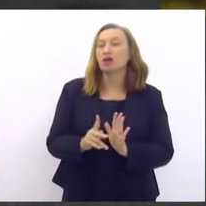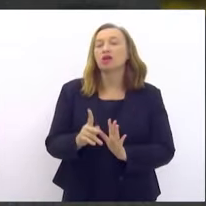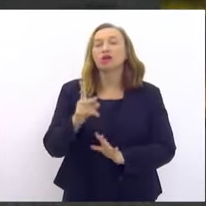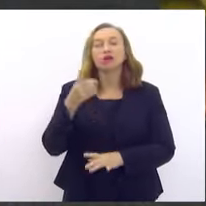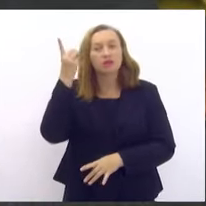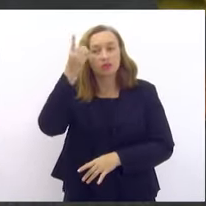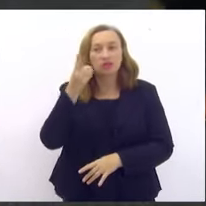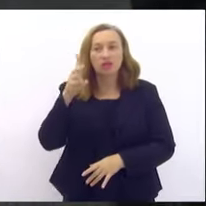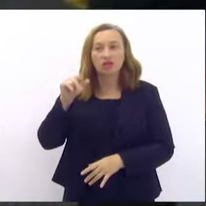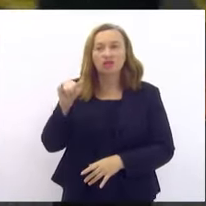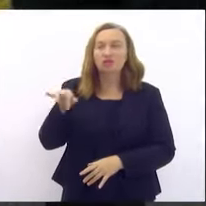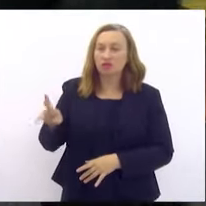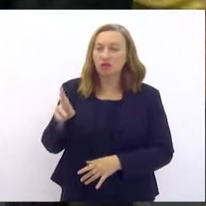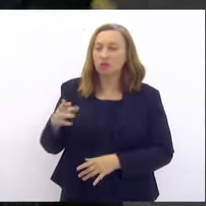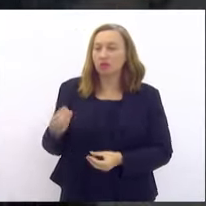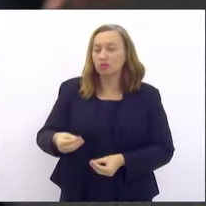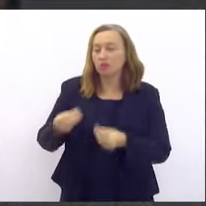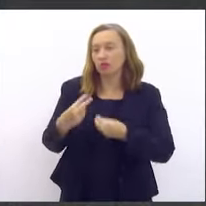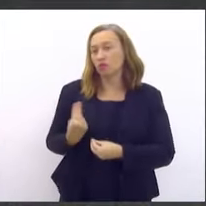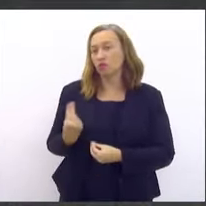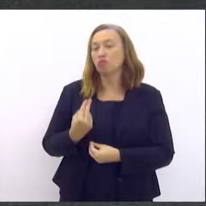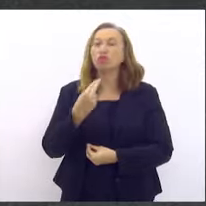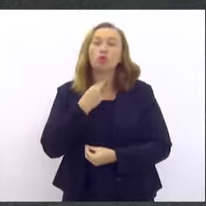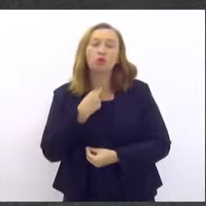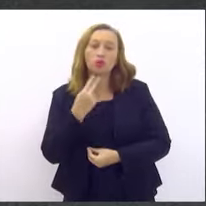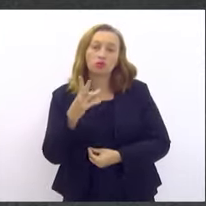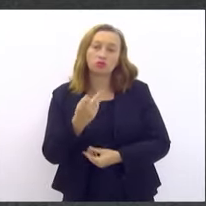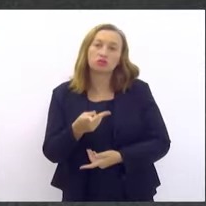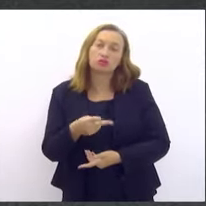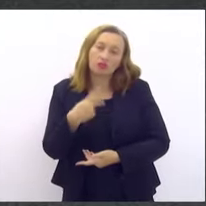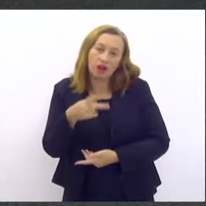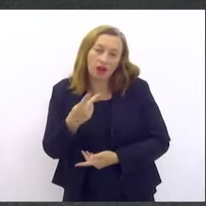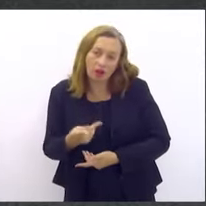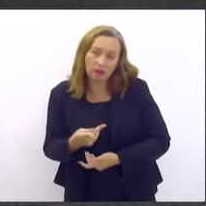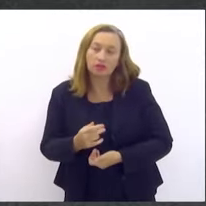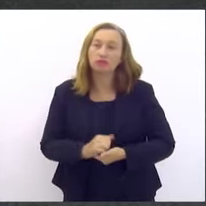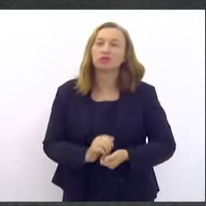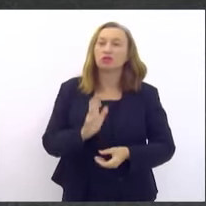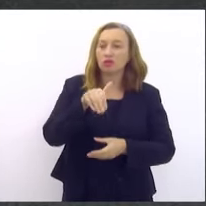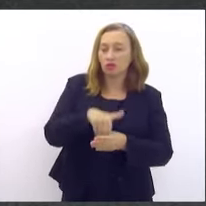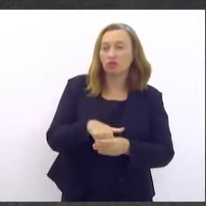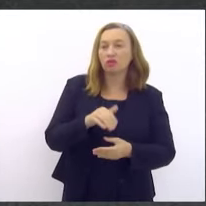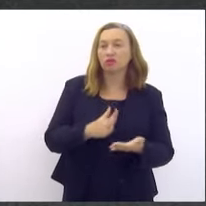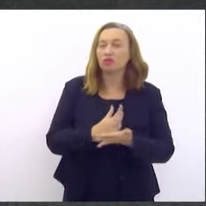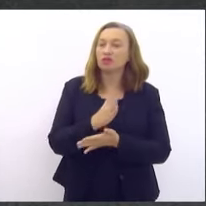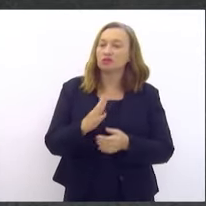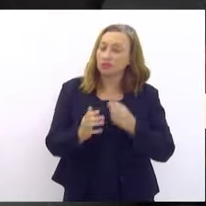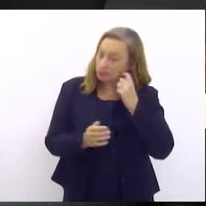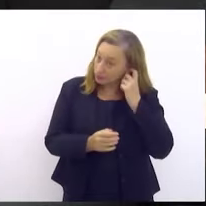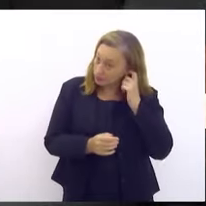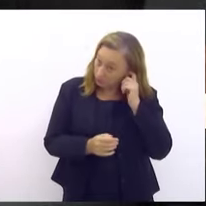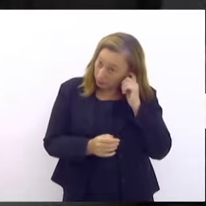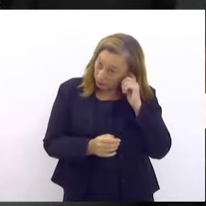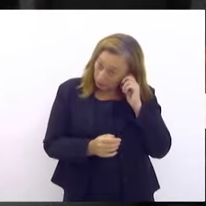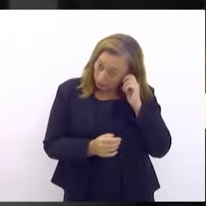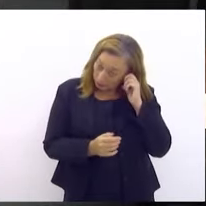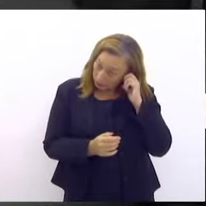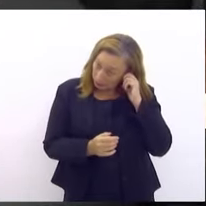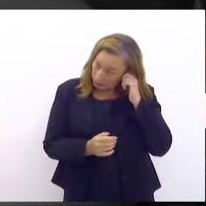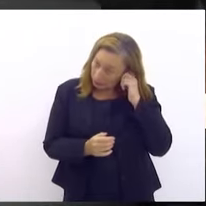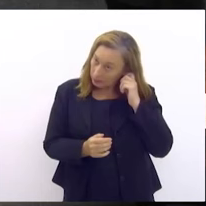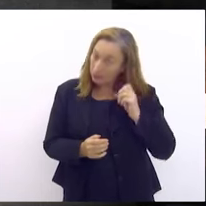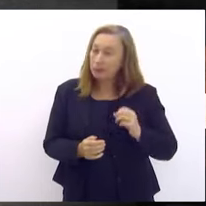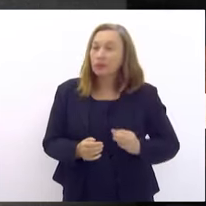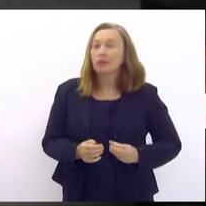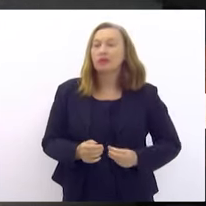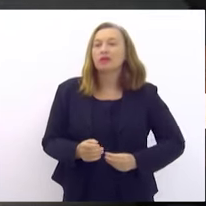cedeu a coautoria eu não vou poder fazer aqui a a o voto favorável declaração de voto pela